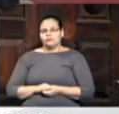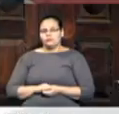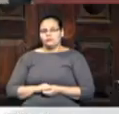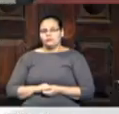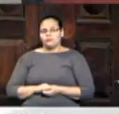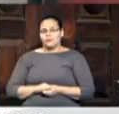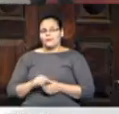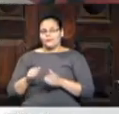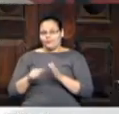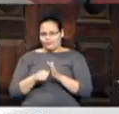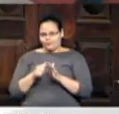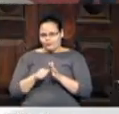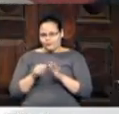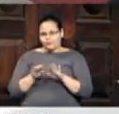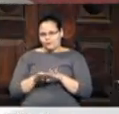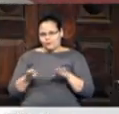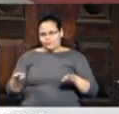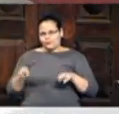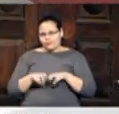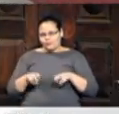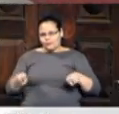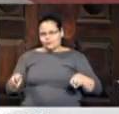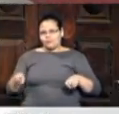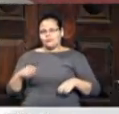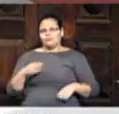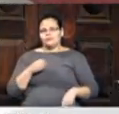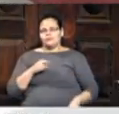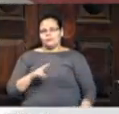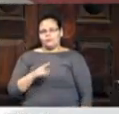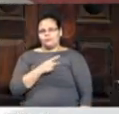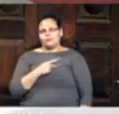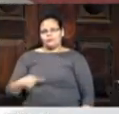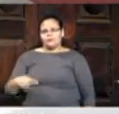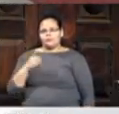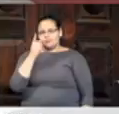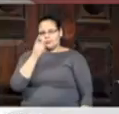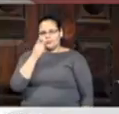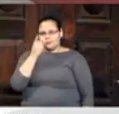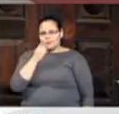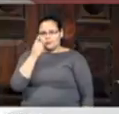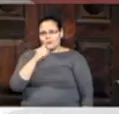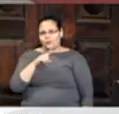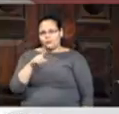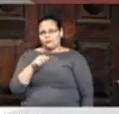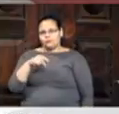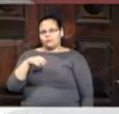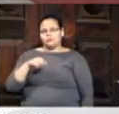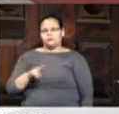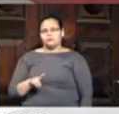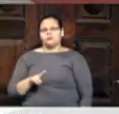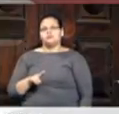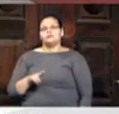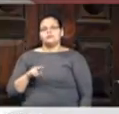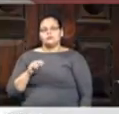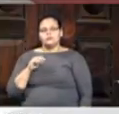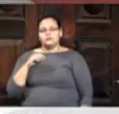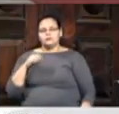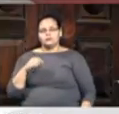Cumprimento inicialmente a mesa, o senhor deputado presidente desta sessão, Zaqueu Teixeira, o